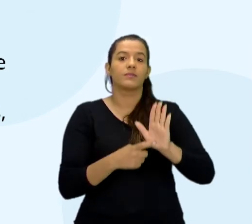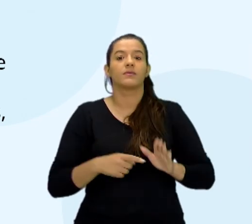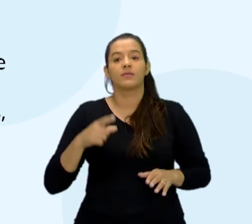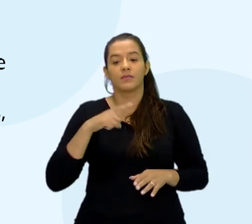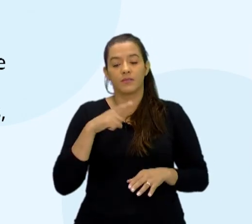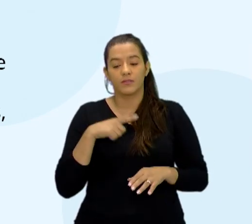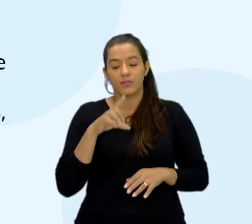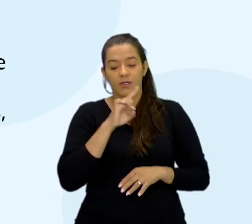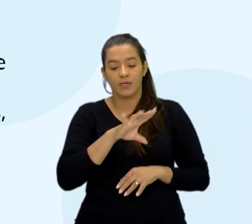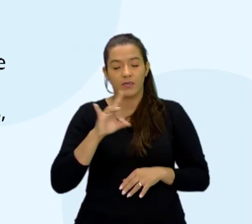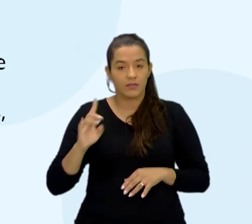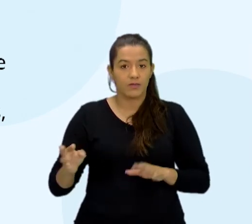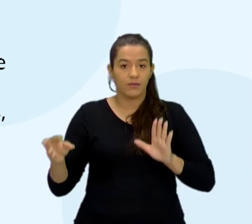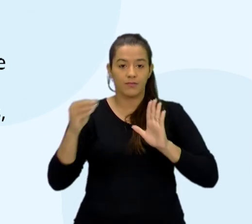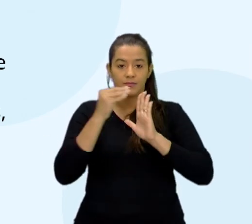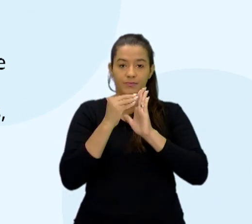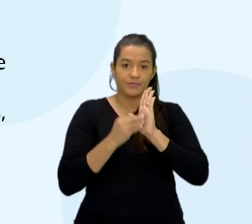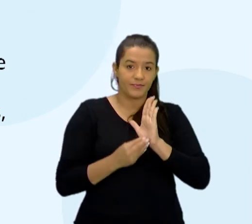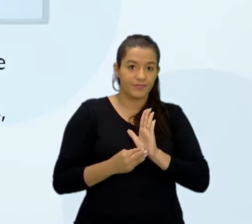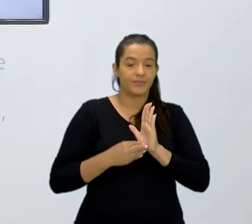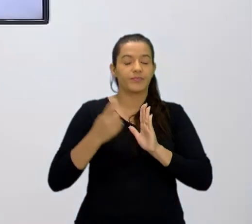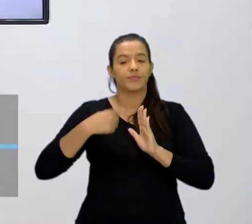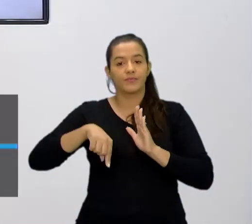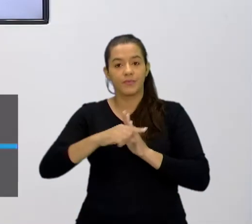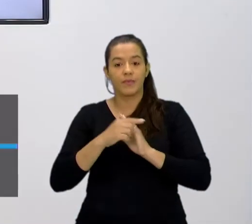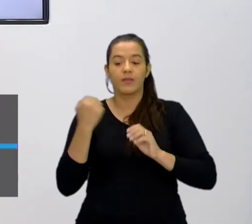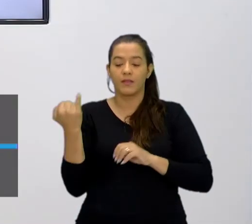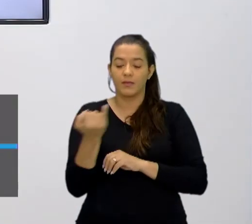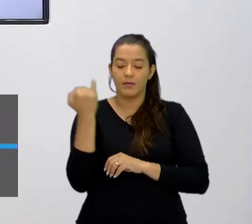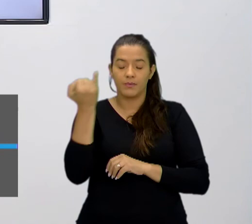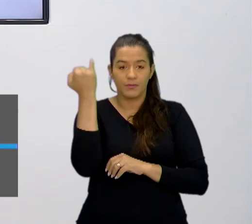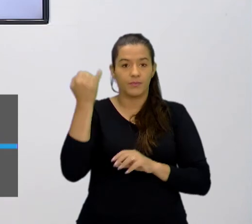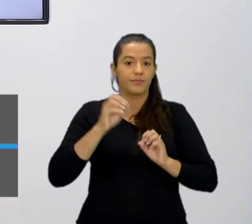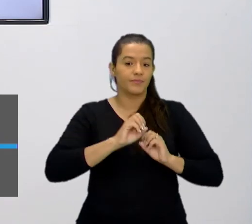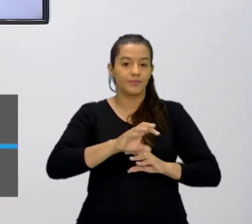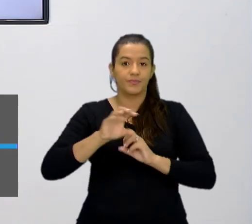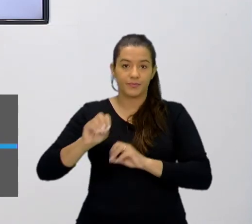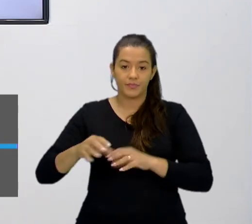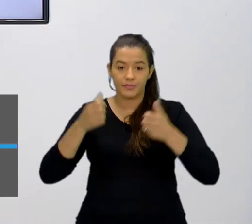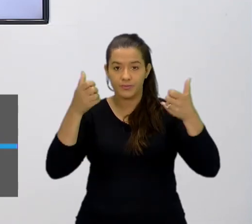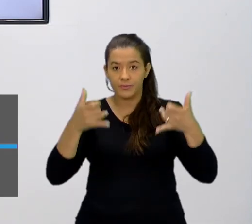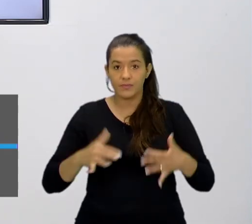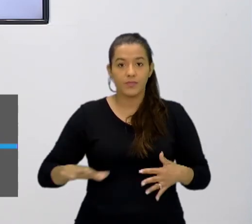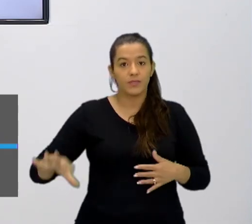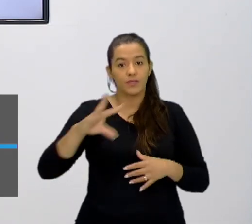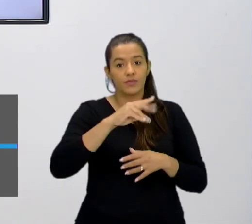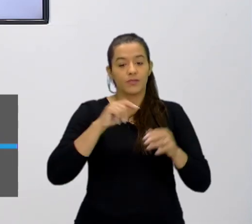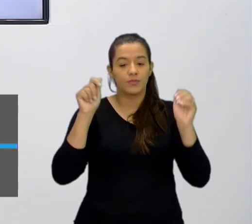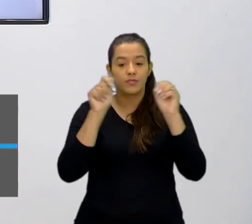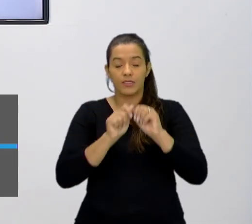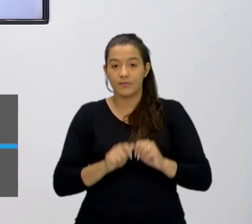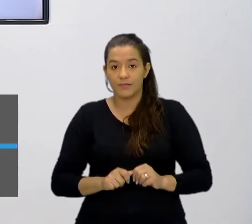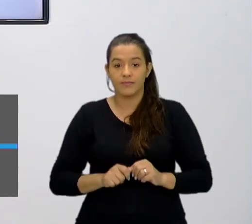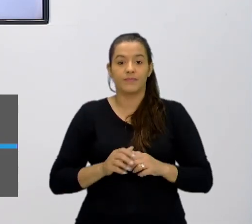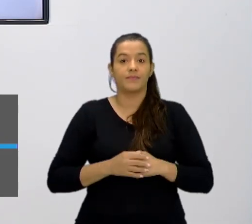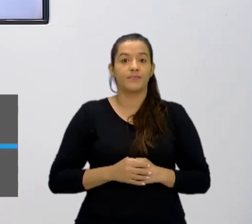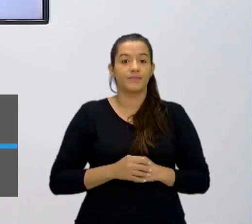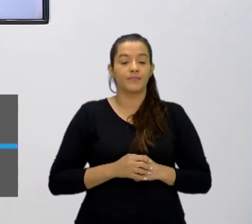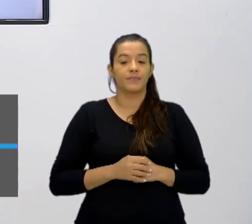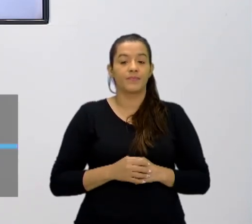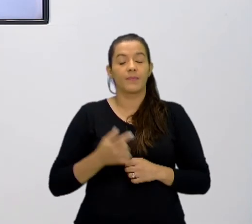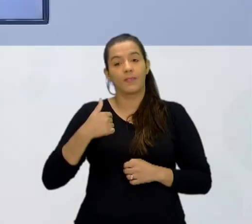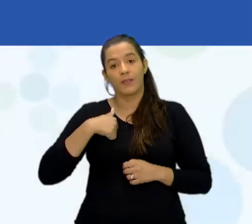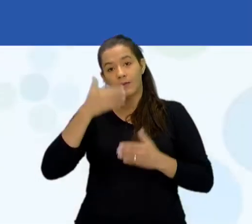os devidos registros. De registrar é sempre muito importante para tudo que a gente faz, tá?